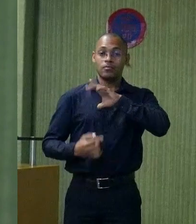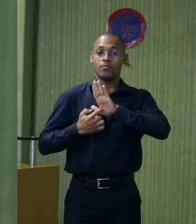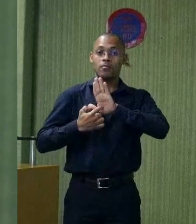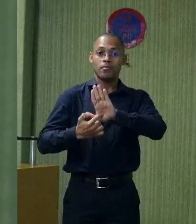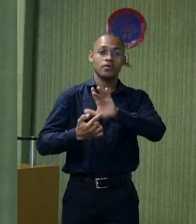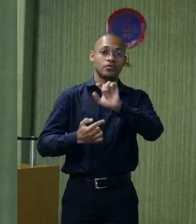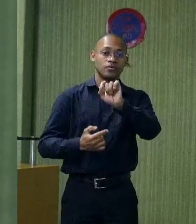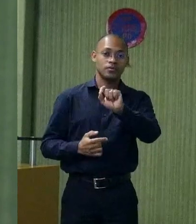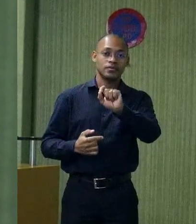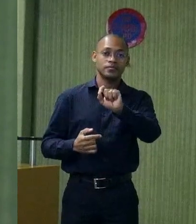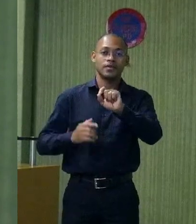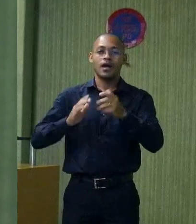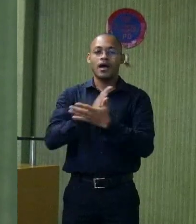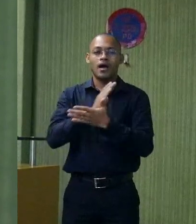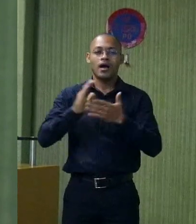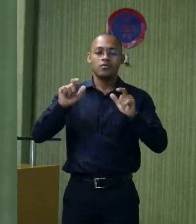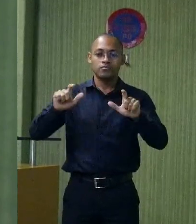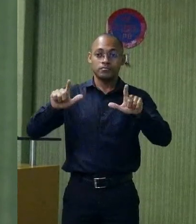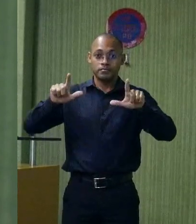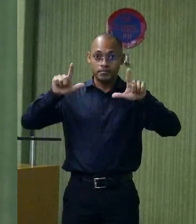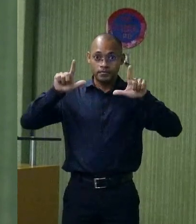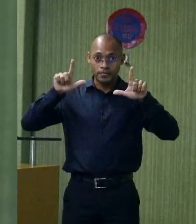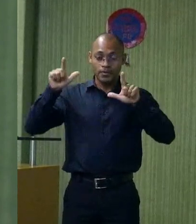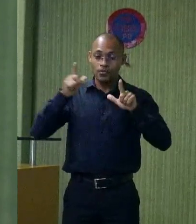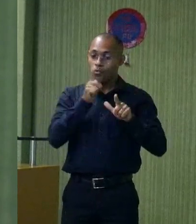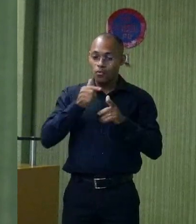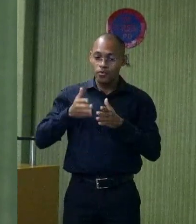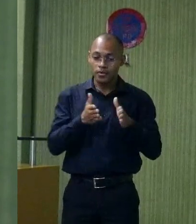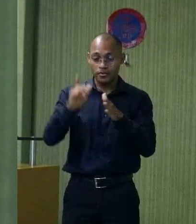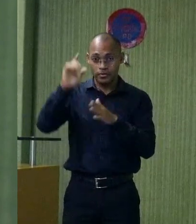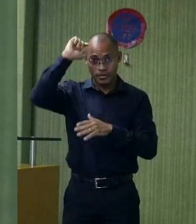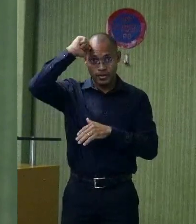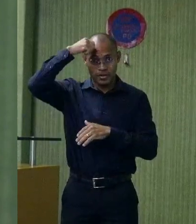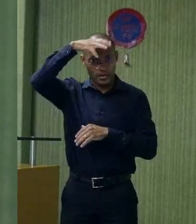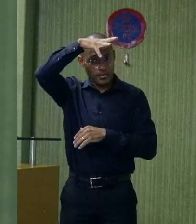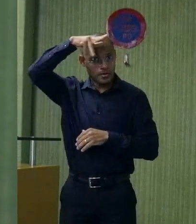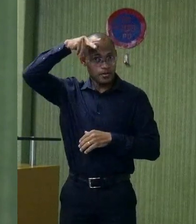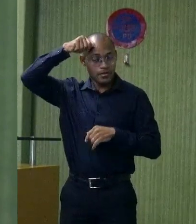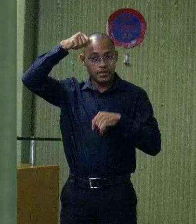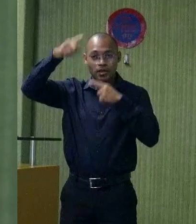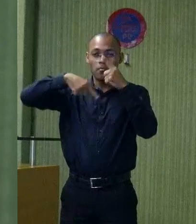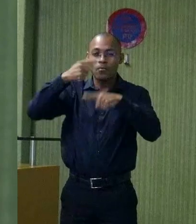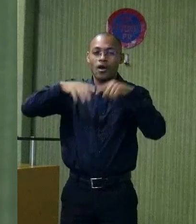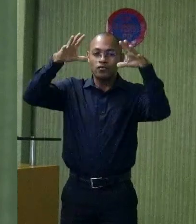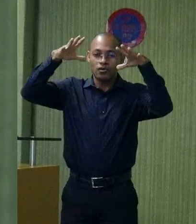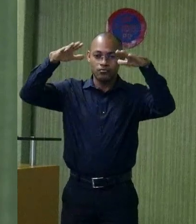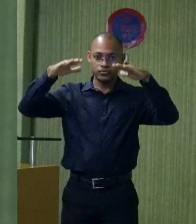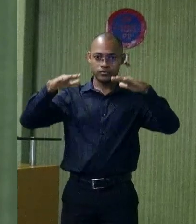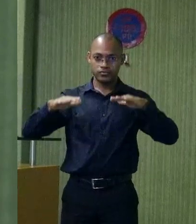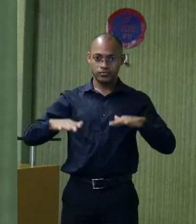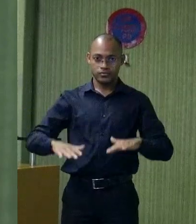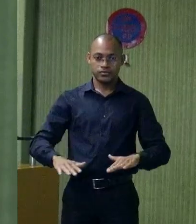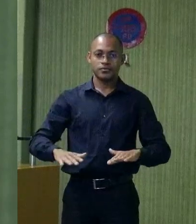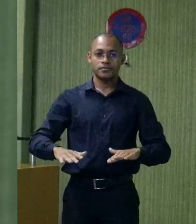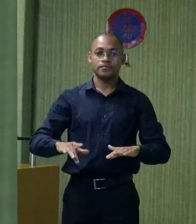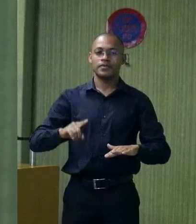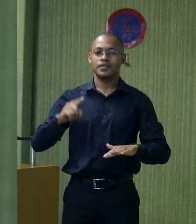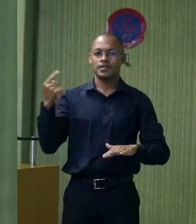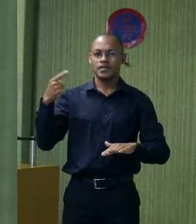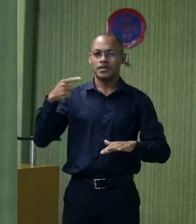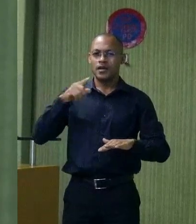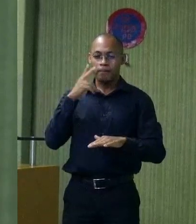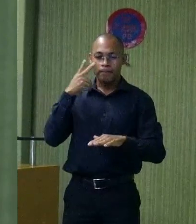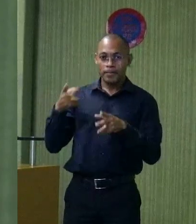algumas fotos da do rio negro e Rio Amazonas da estiagem só para vocês teria uma ideia eh rio rio